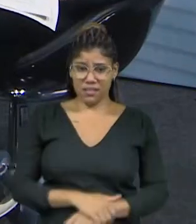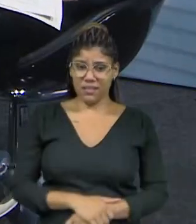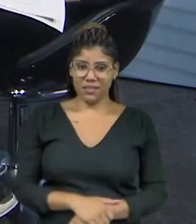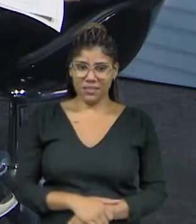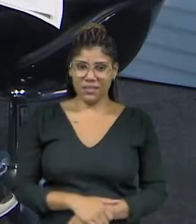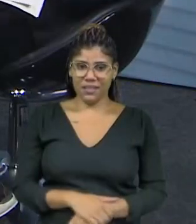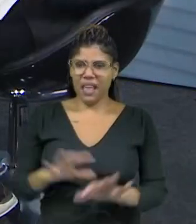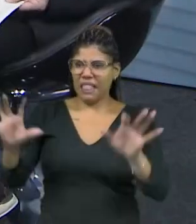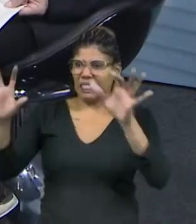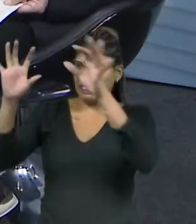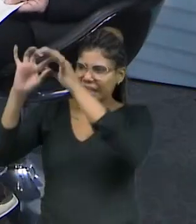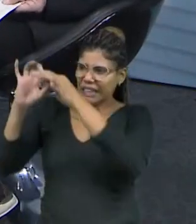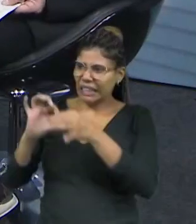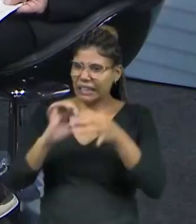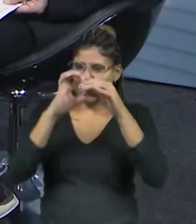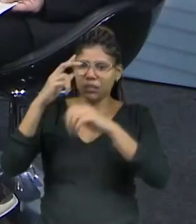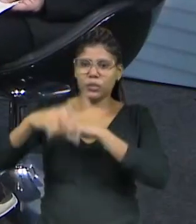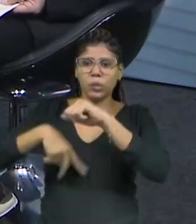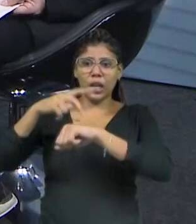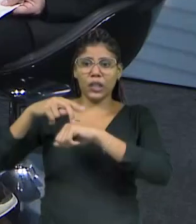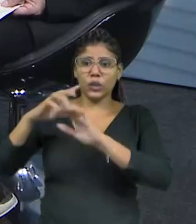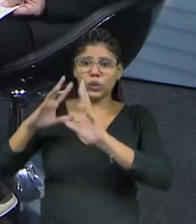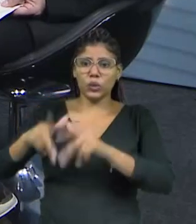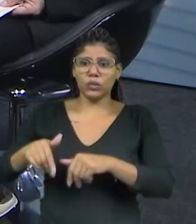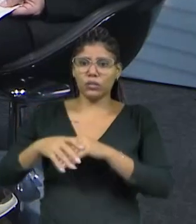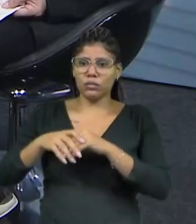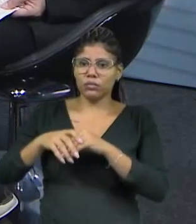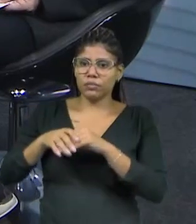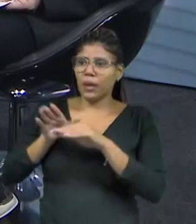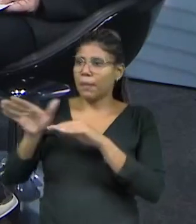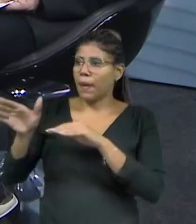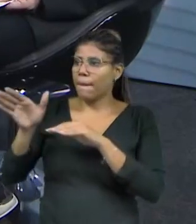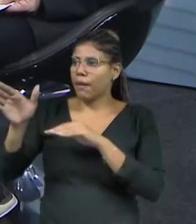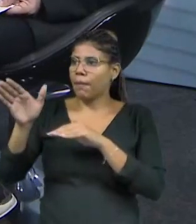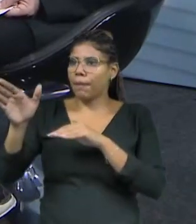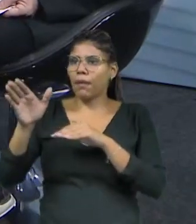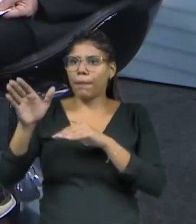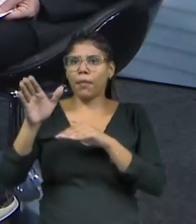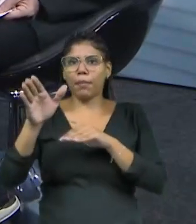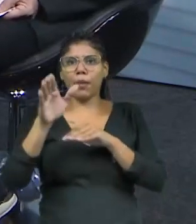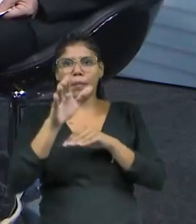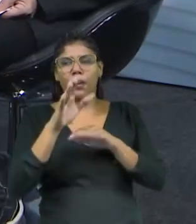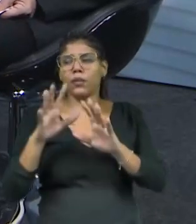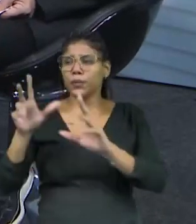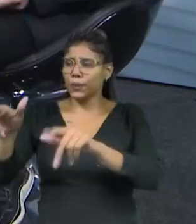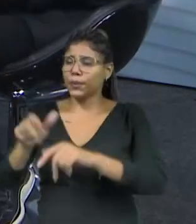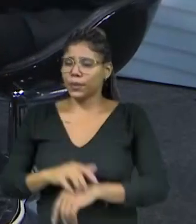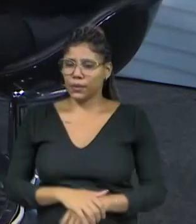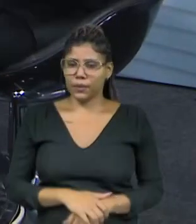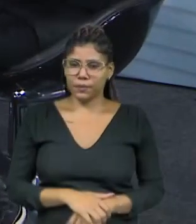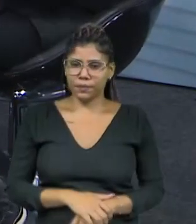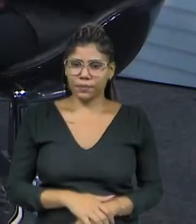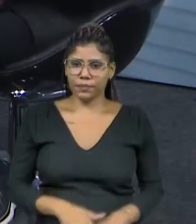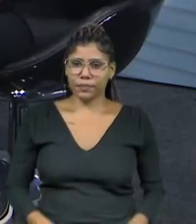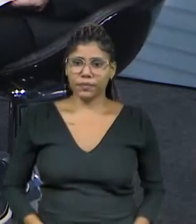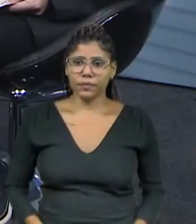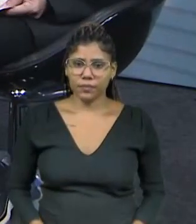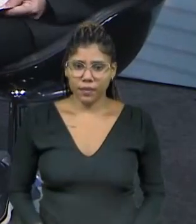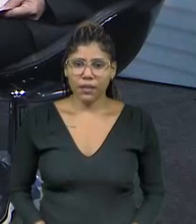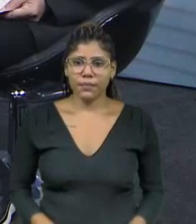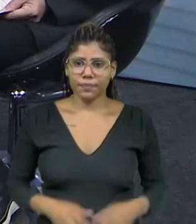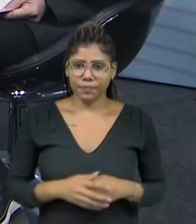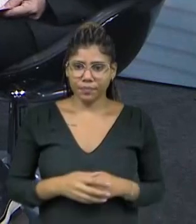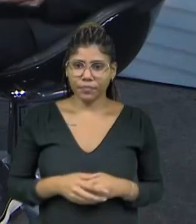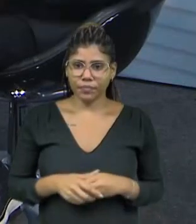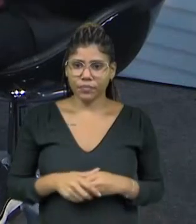Paris, Madrid. Lá em Lisboa você vai a Fátima, depois de Fátima vai a Porto, não sei o quê, depois você vai para o caminho de Compostela, vai bater